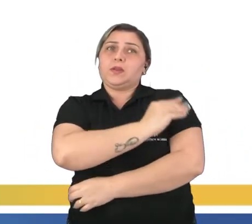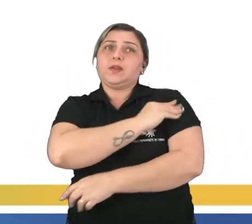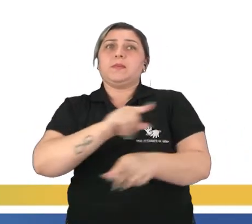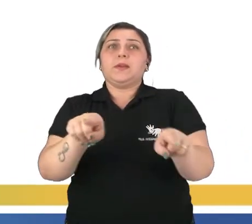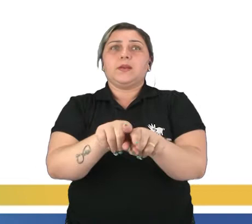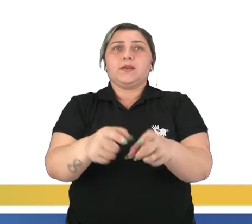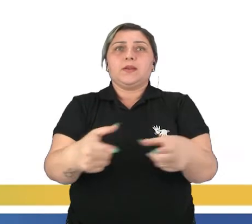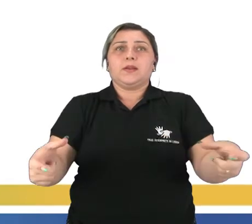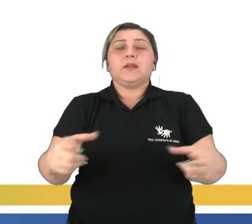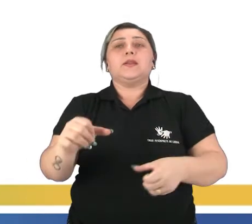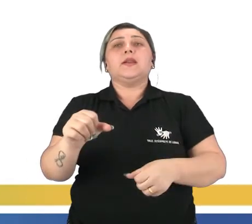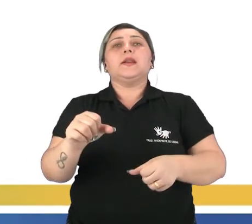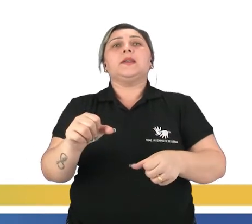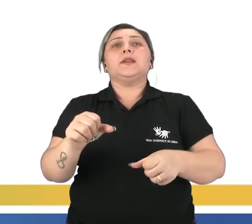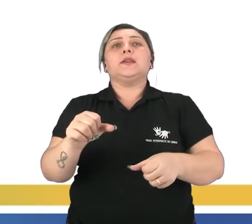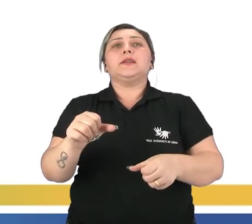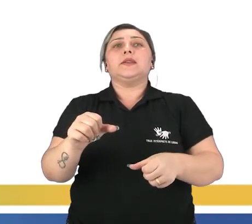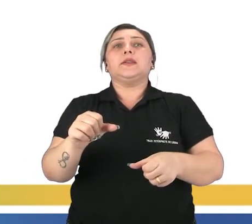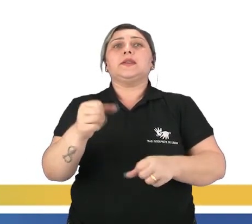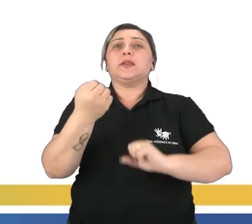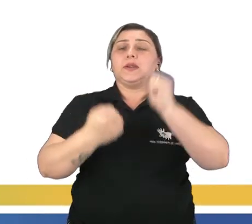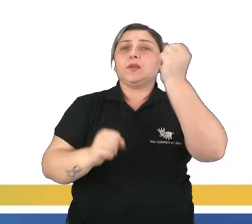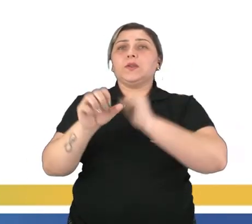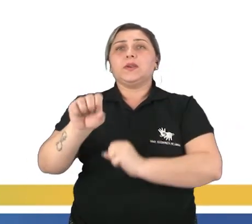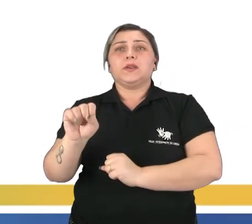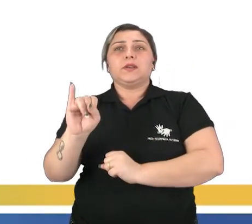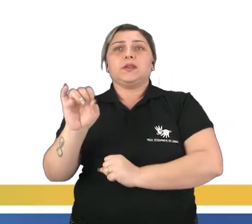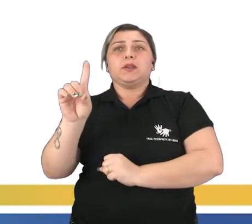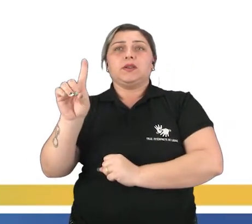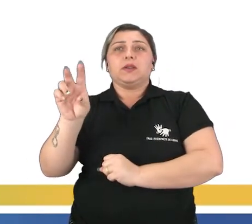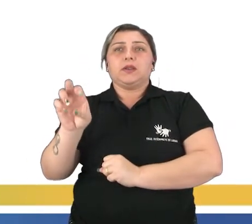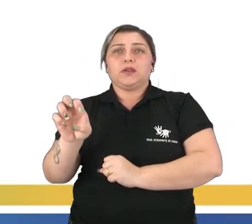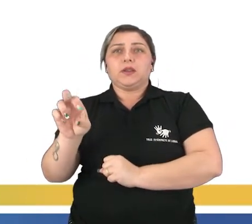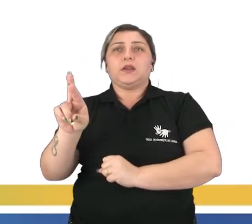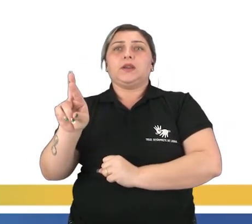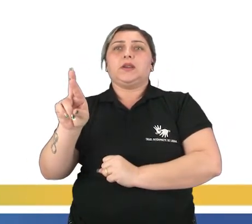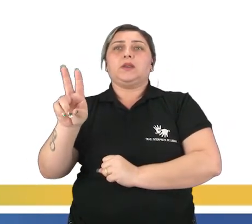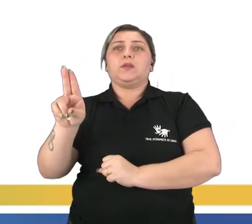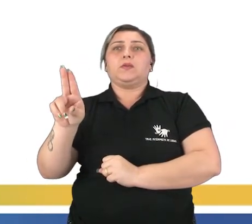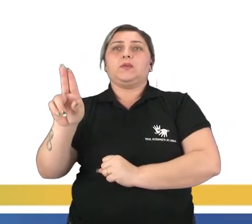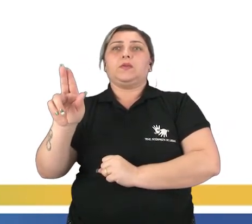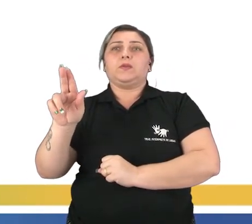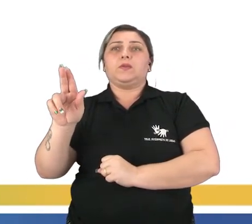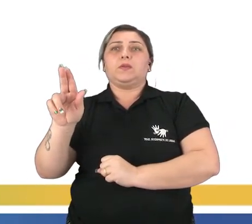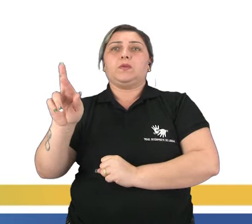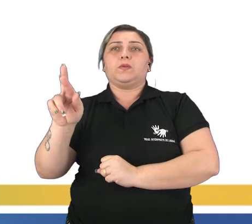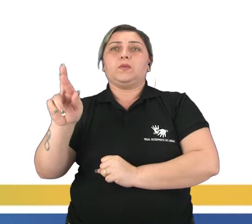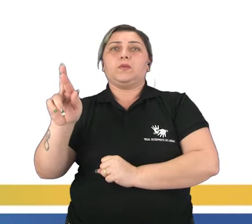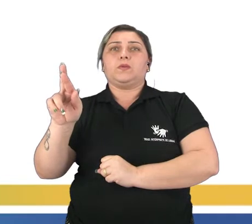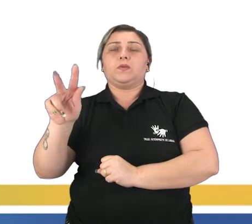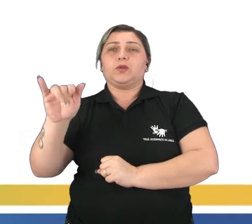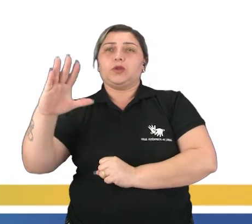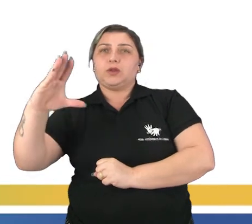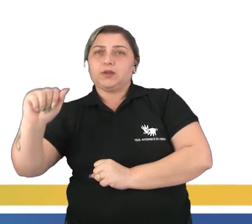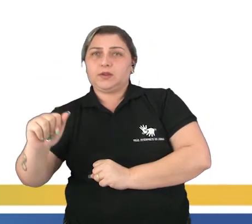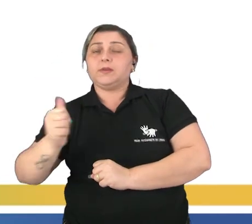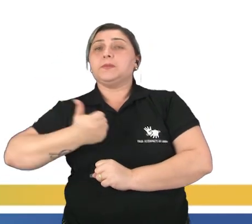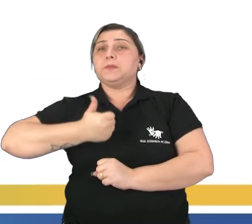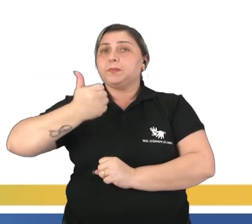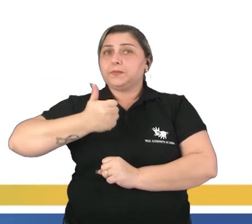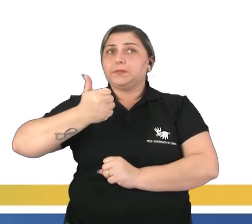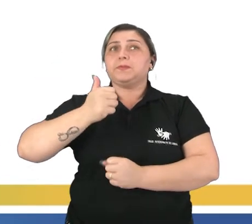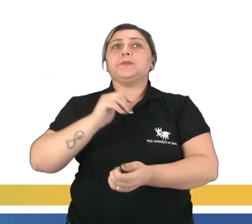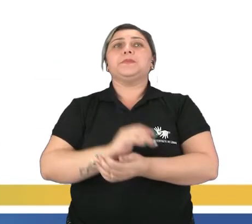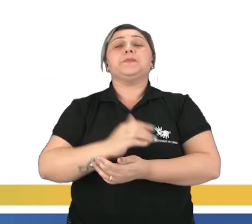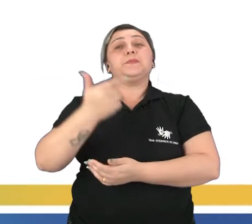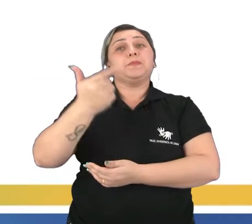e também a ampliação da indústria siderúrgica, certo? Então, todos esses desenvolvimentos vieram nessa primeira fase da Revolução. Vamos